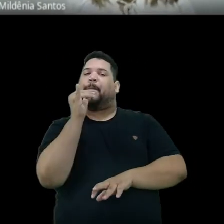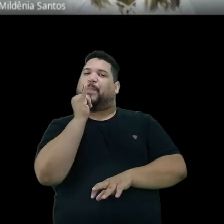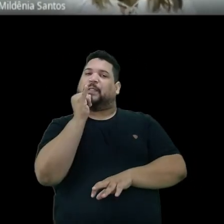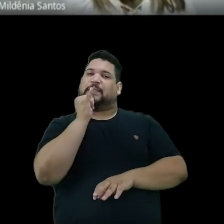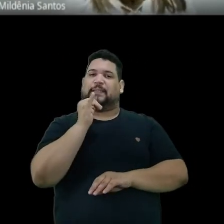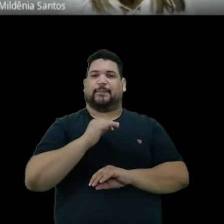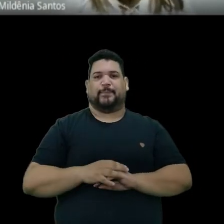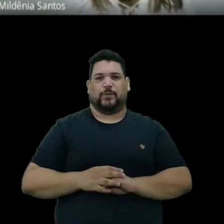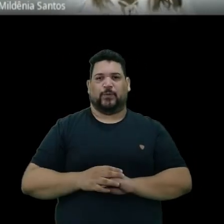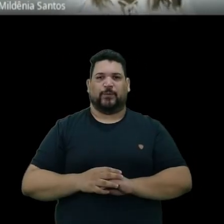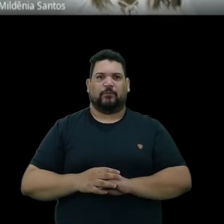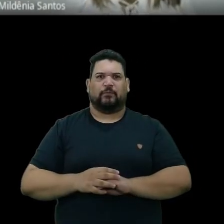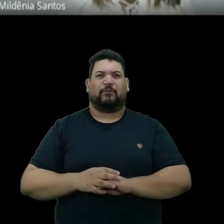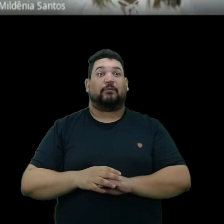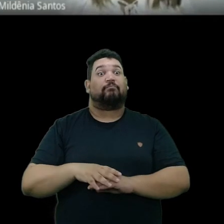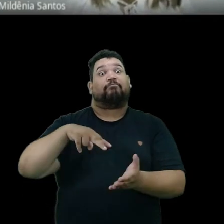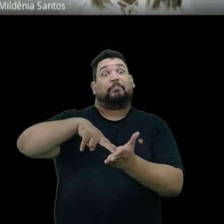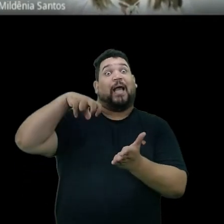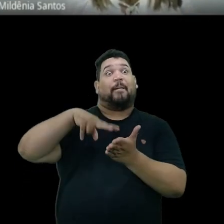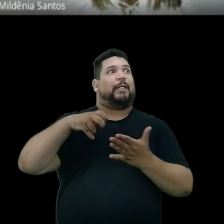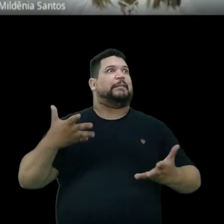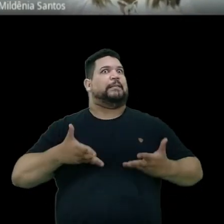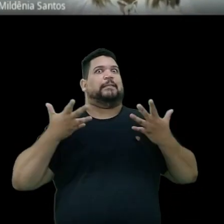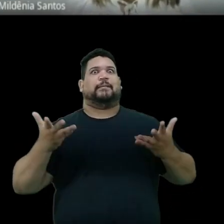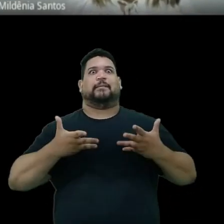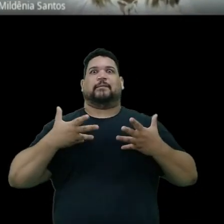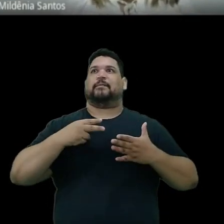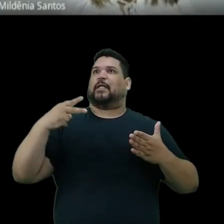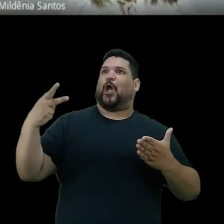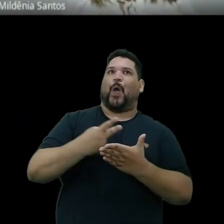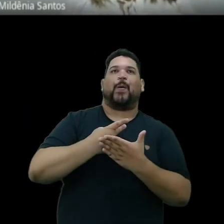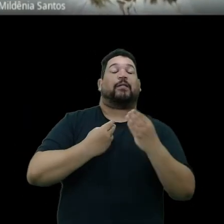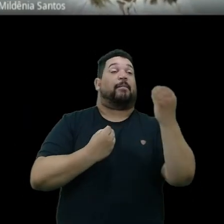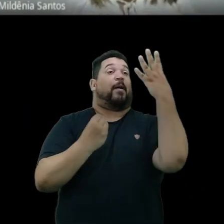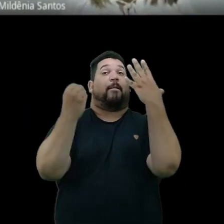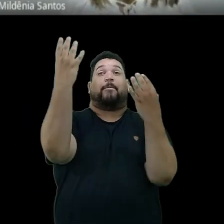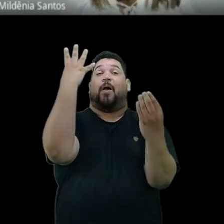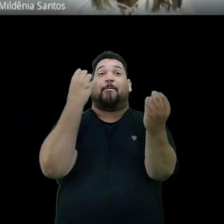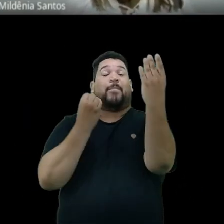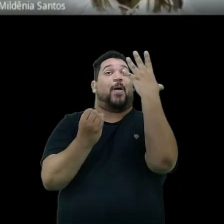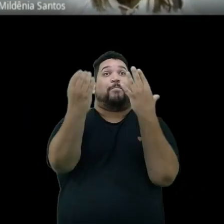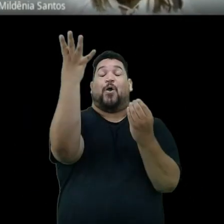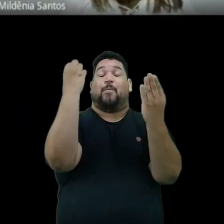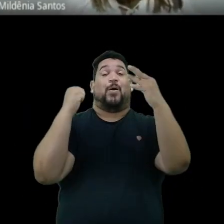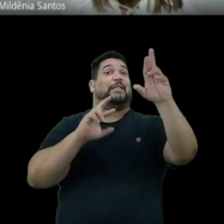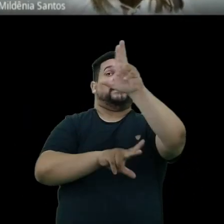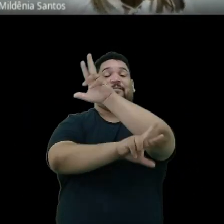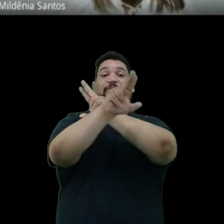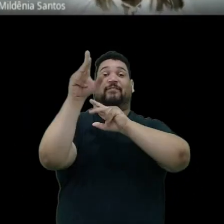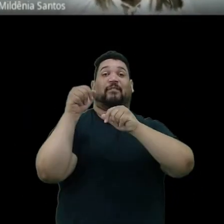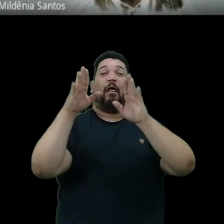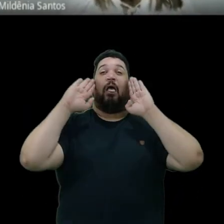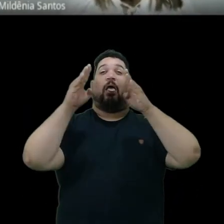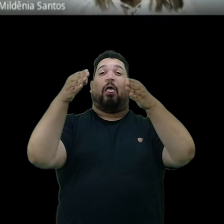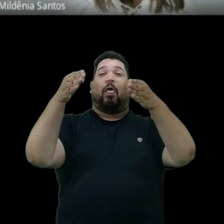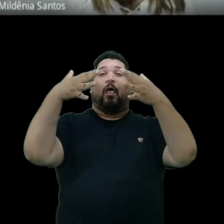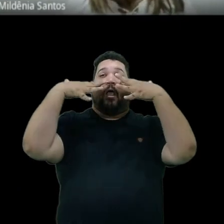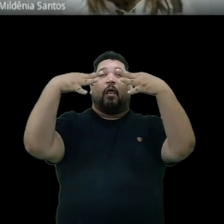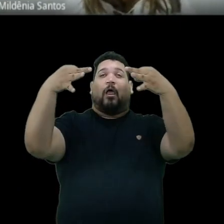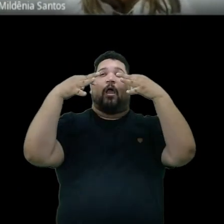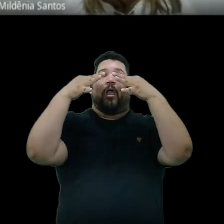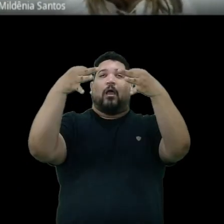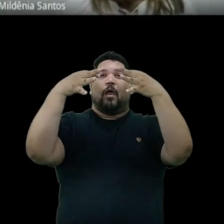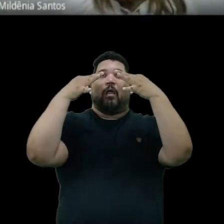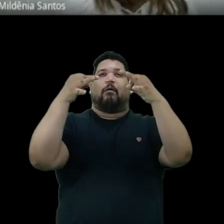altamente animado quando tem uma luz diferente, que fica fixo por muito tempo em uma luz, por exemplo, em